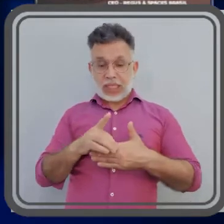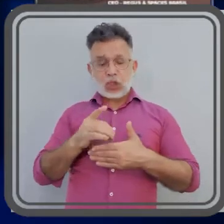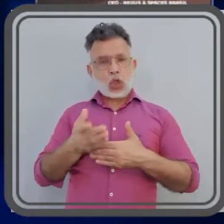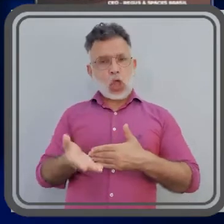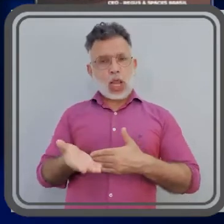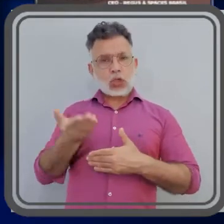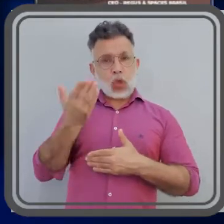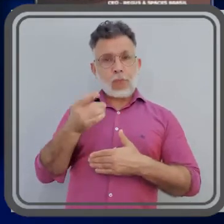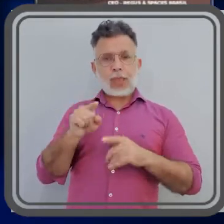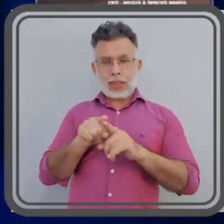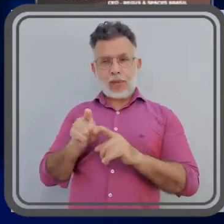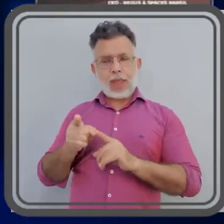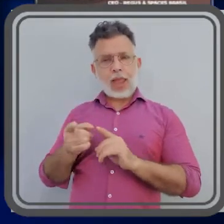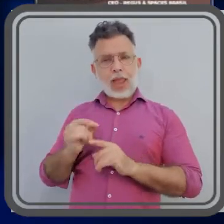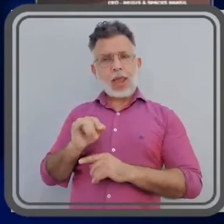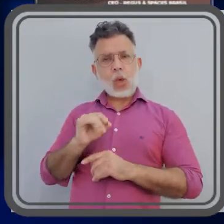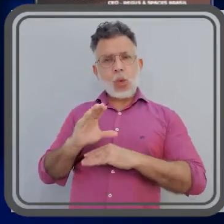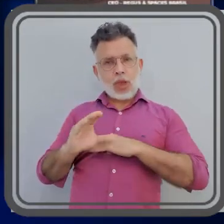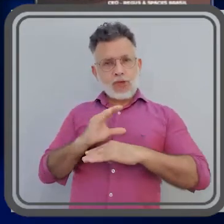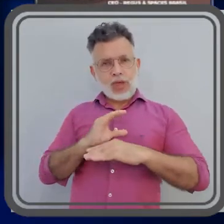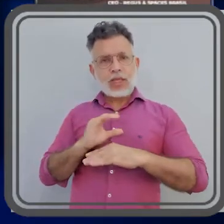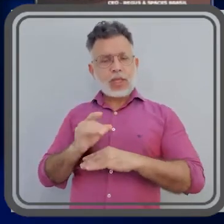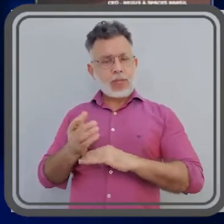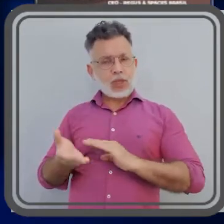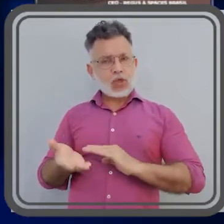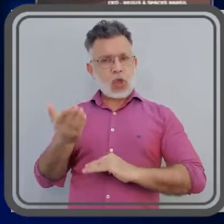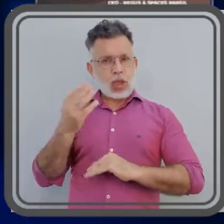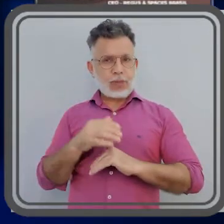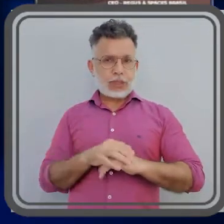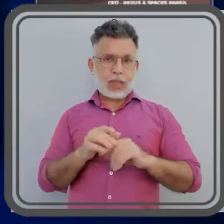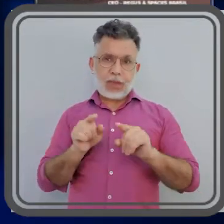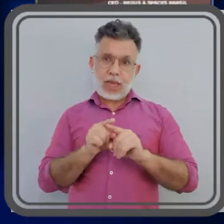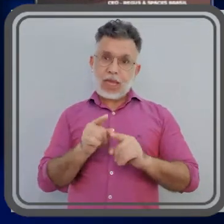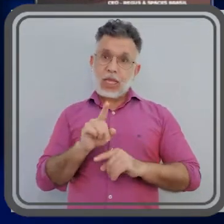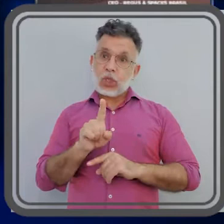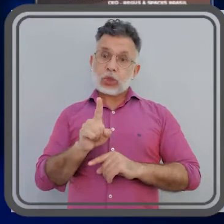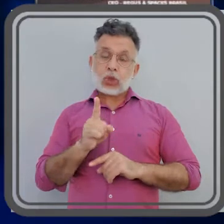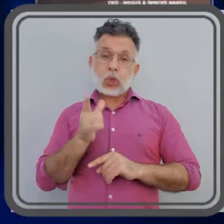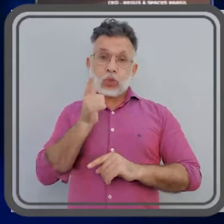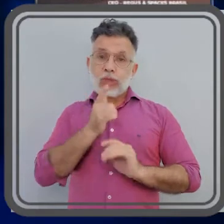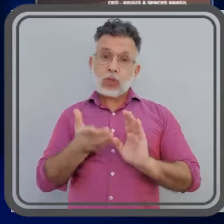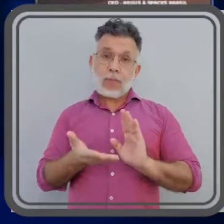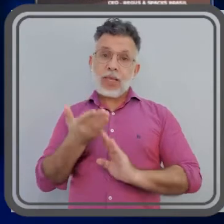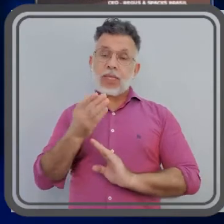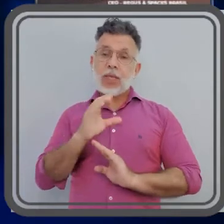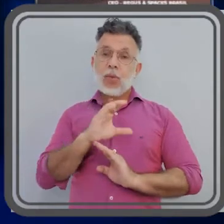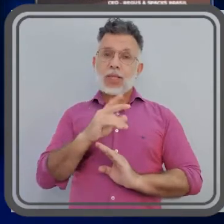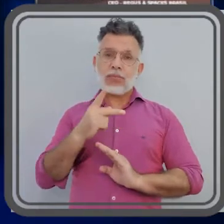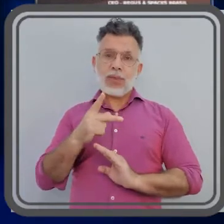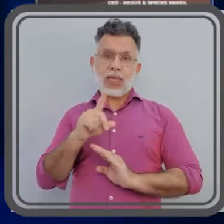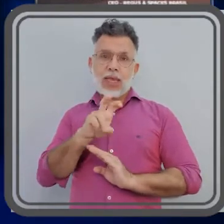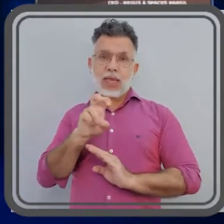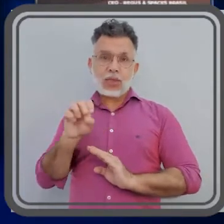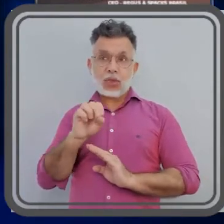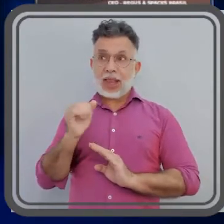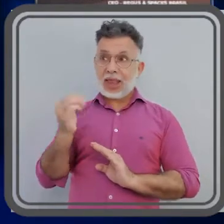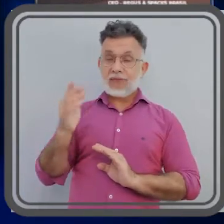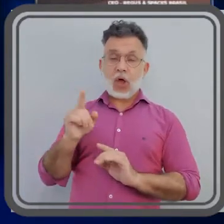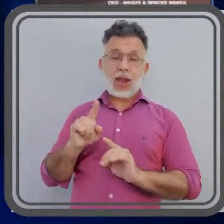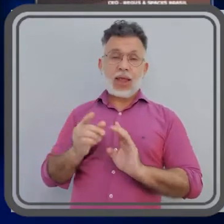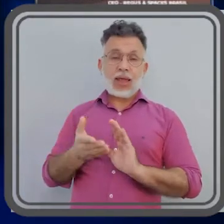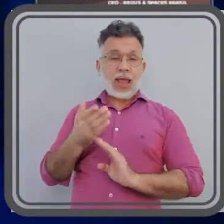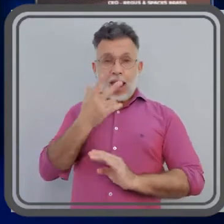sobe também, né? Só não vai subir se o SP500 estiver caindo muito mais lá fora. Então, eu acho que todo mundo deveria ter pelo